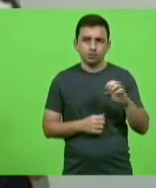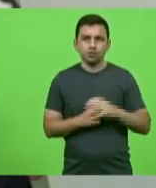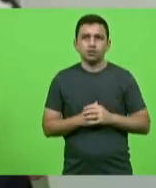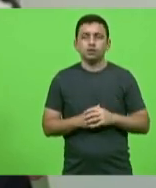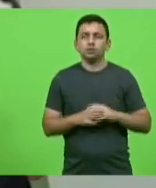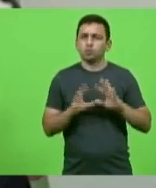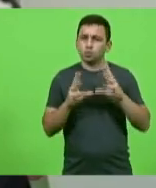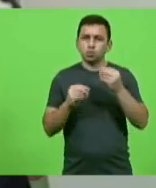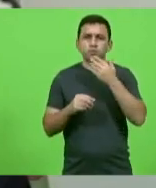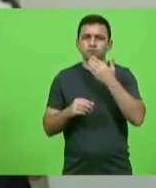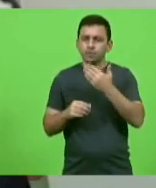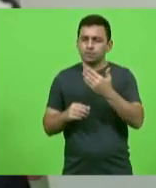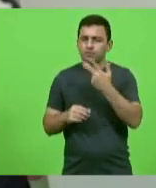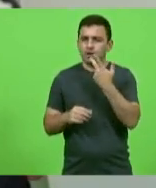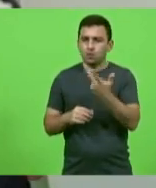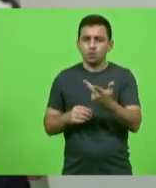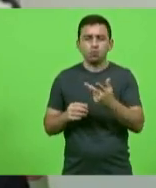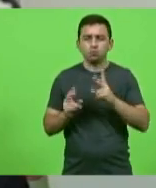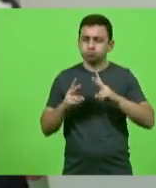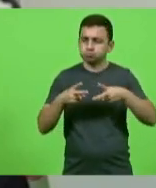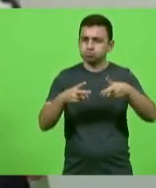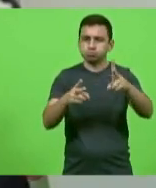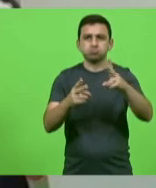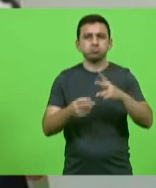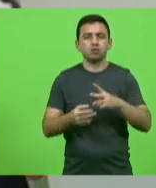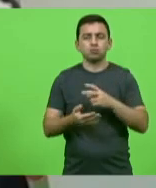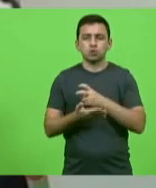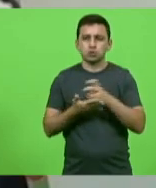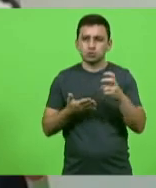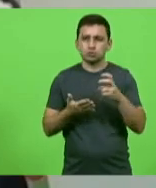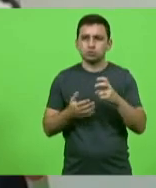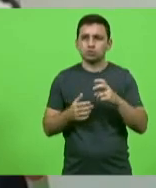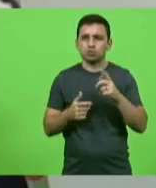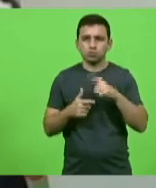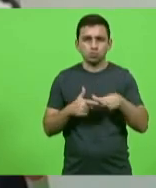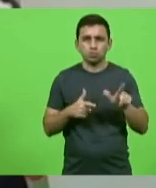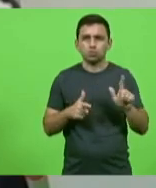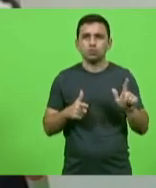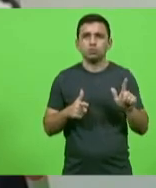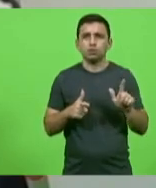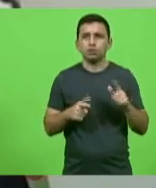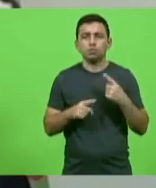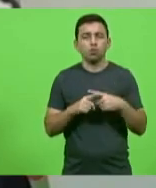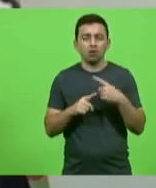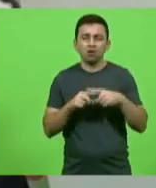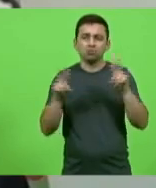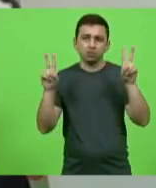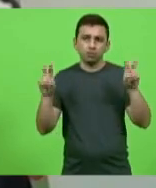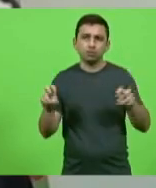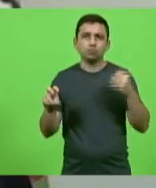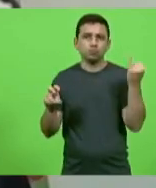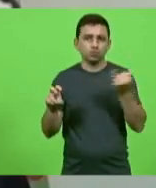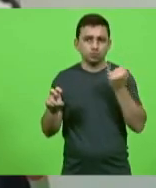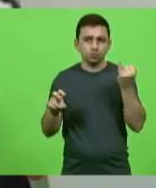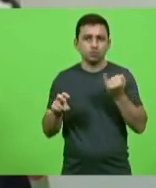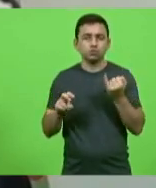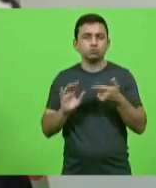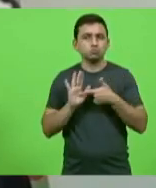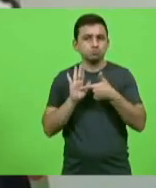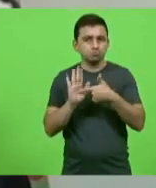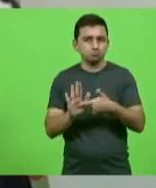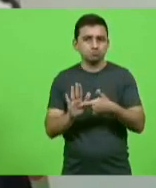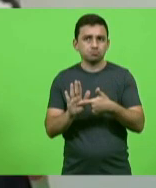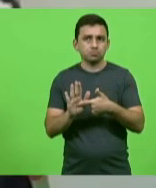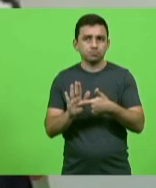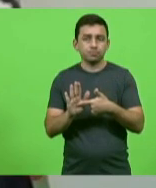manifestaram-se pelo prosseguimento do processo considerando que o compartilhamento da integralidade dos internos a tema atinente à instrução probatória